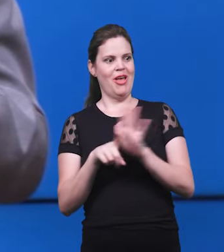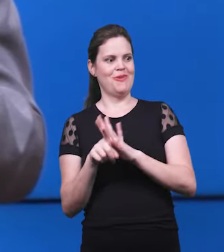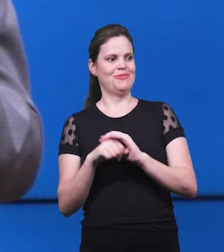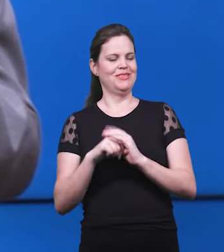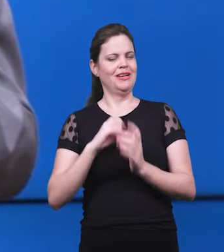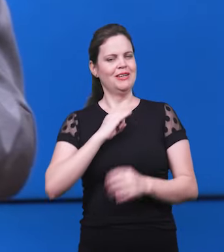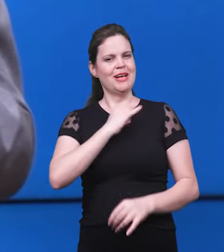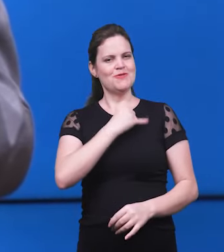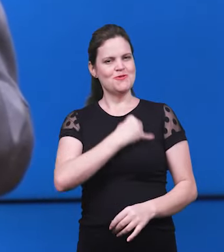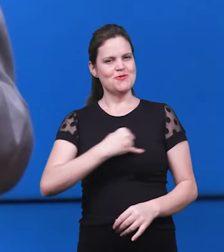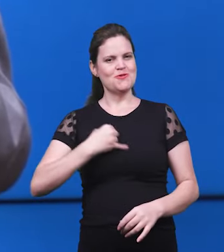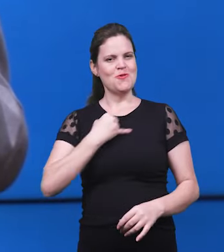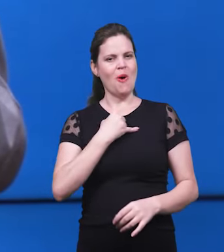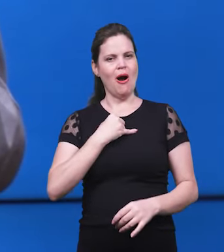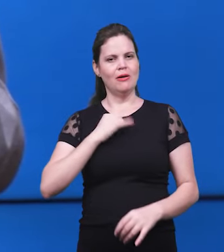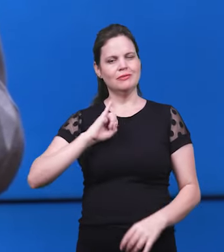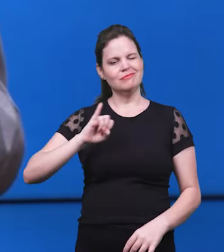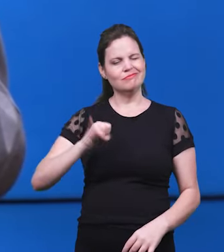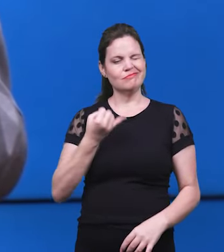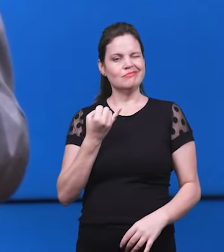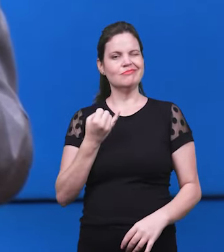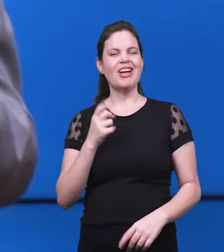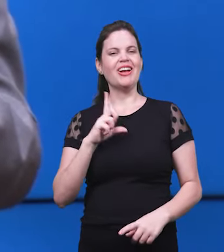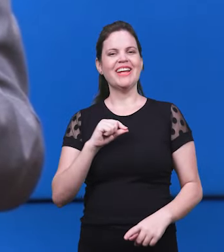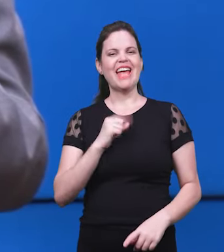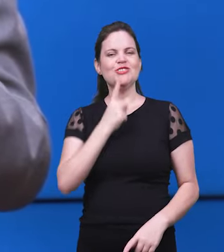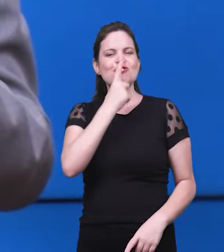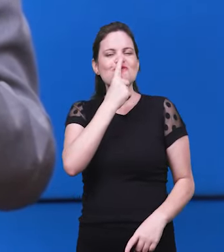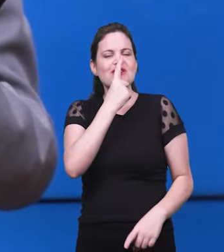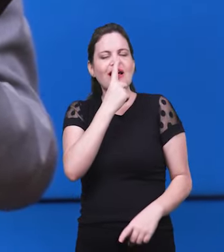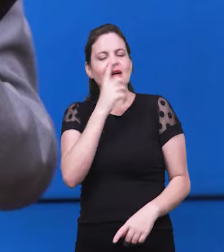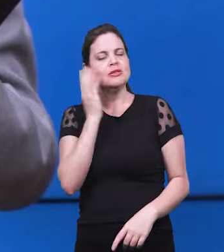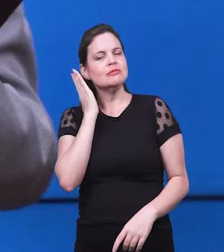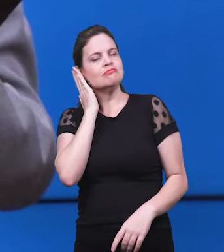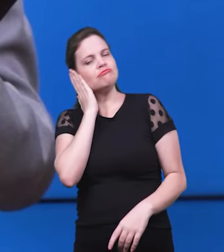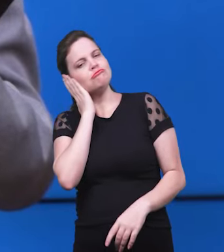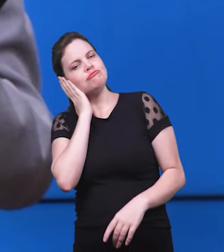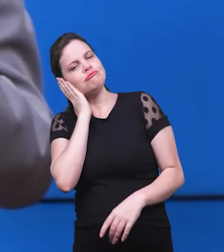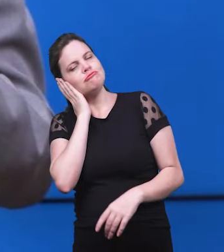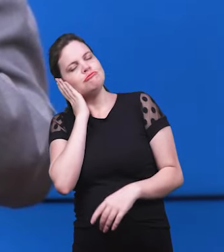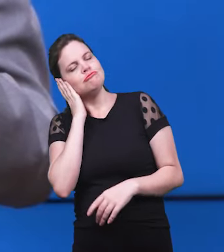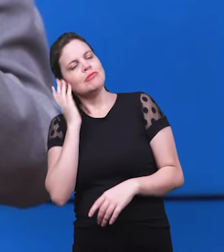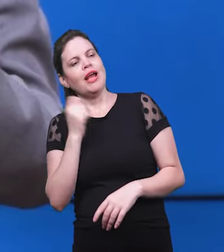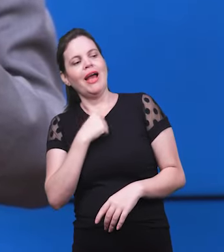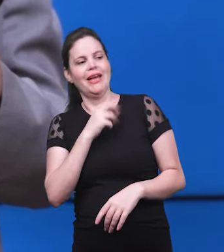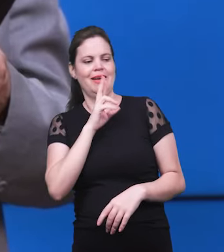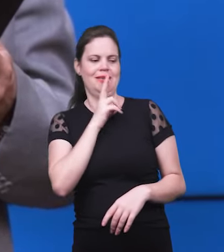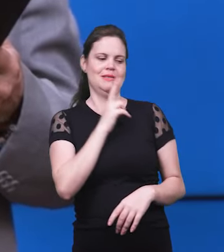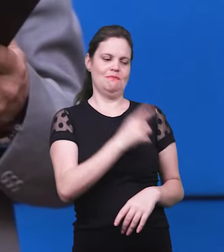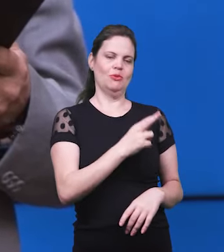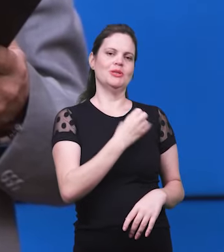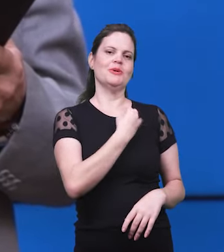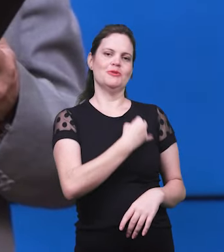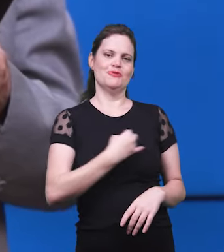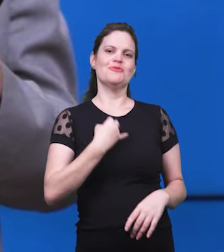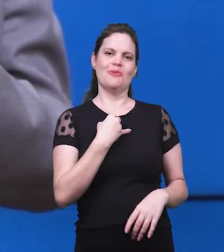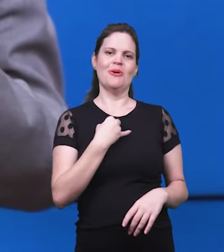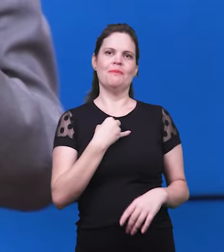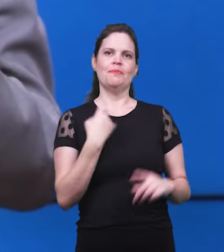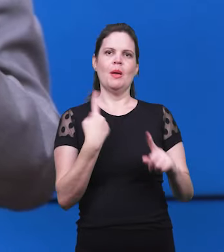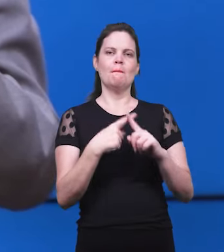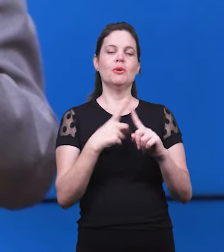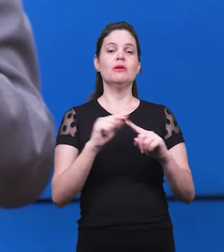de intimidade com Jesus, né? E o Senhor Jesus ali então deu a resposta a João, porque ele estava